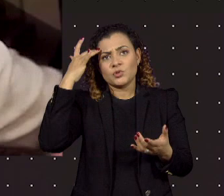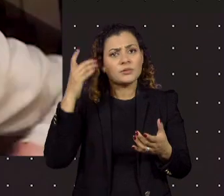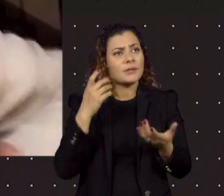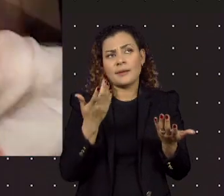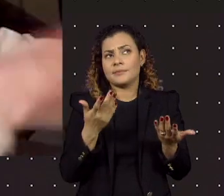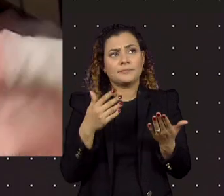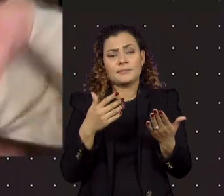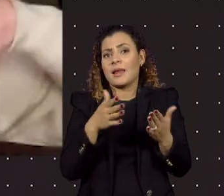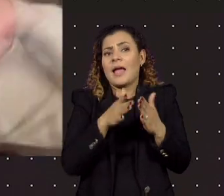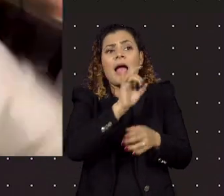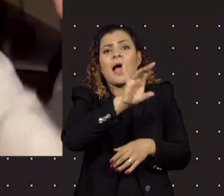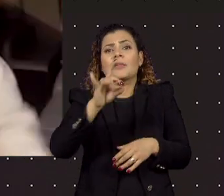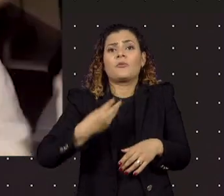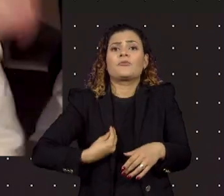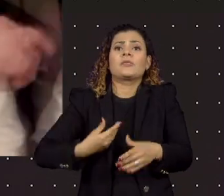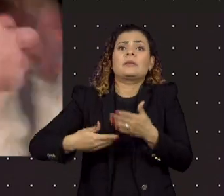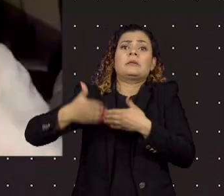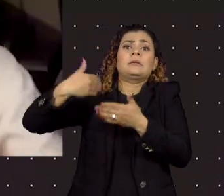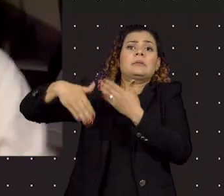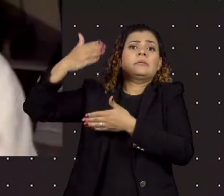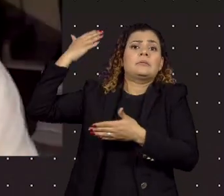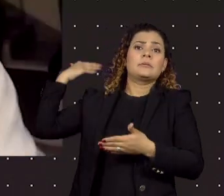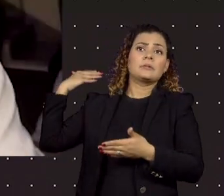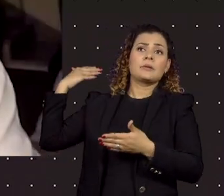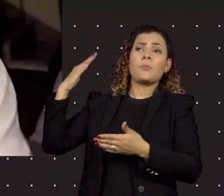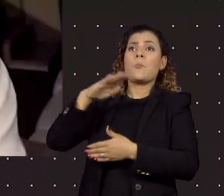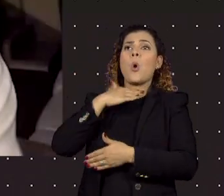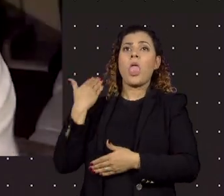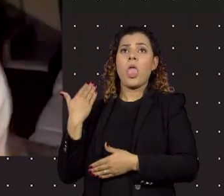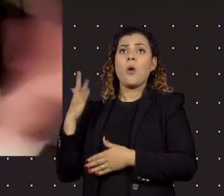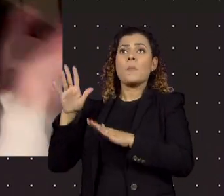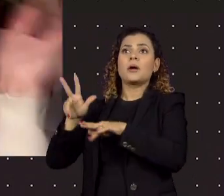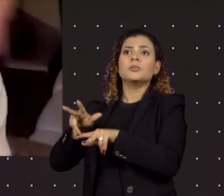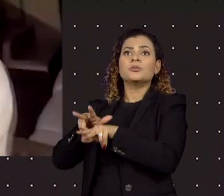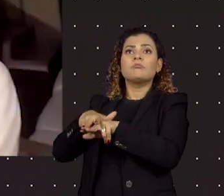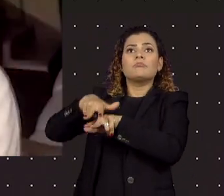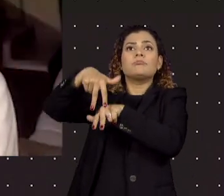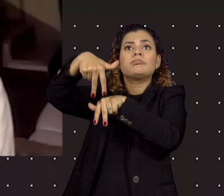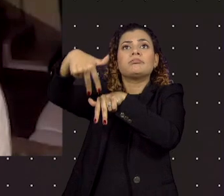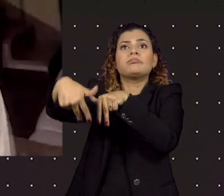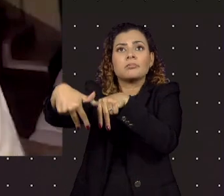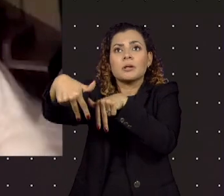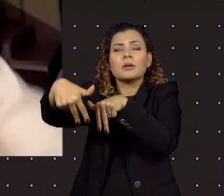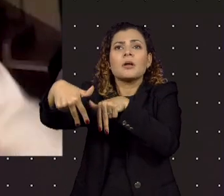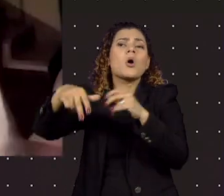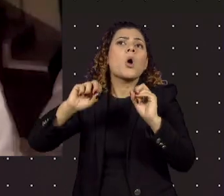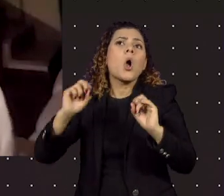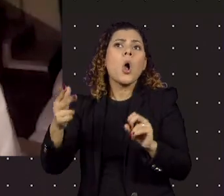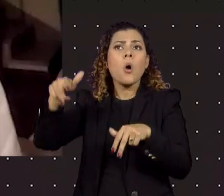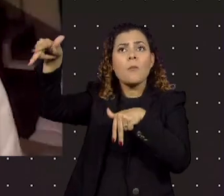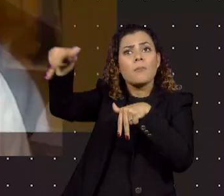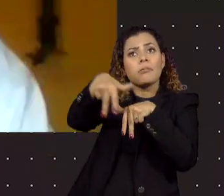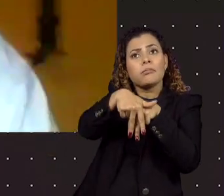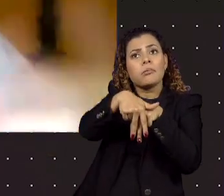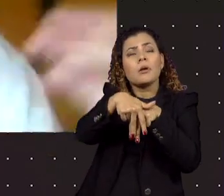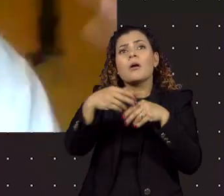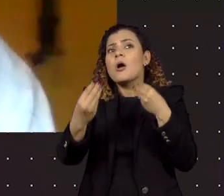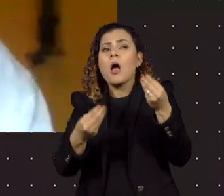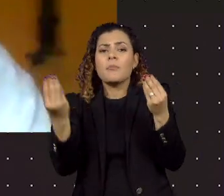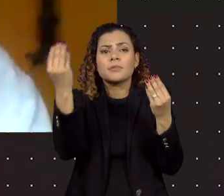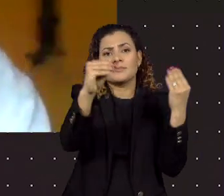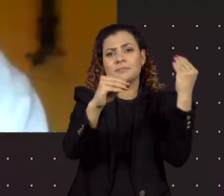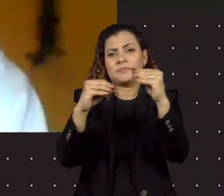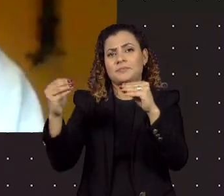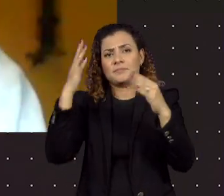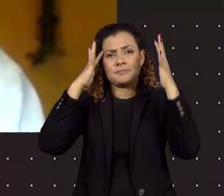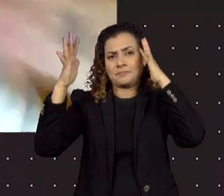entrar vida antes da vida daqui, enfim, era belo, tudo com imagem. Ele levava isso